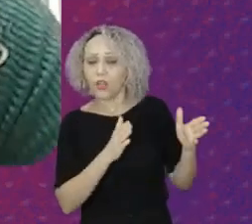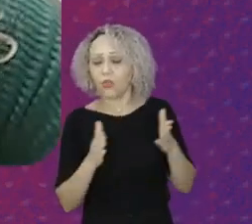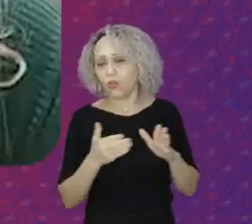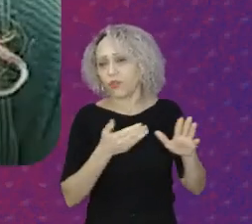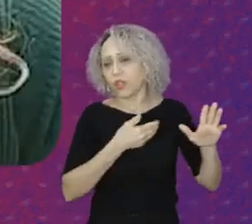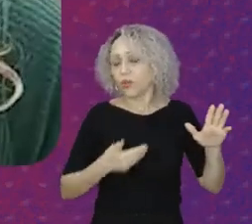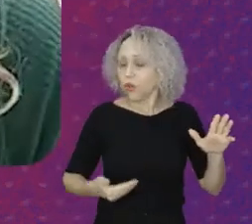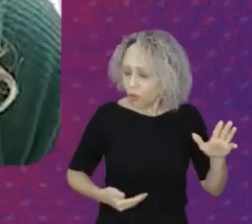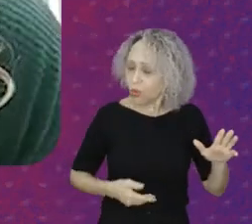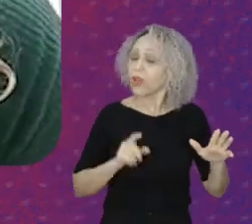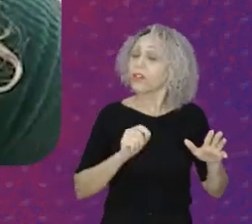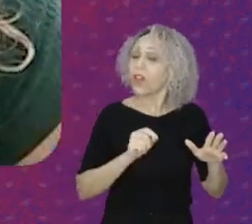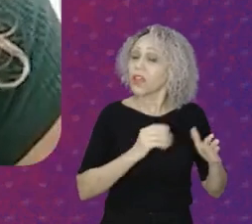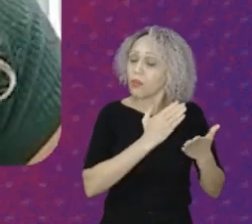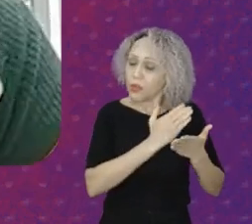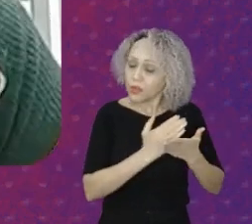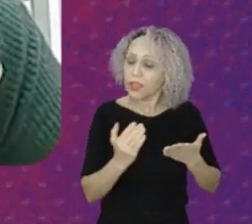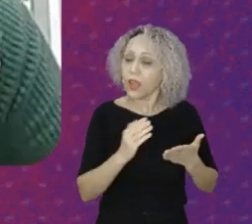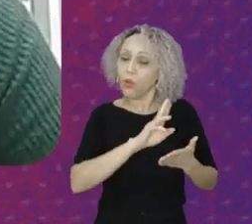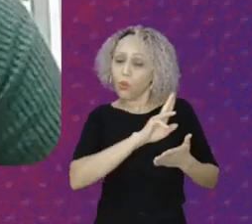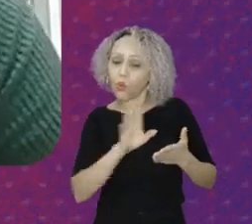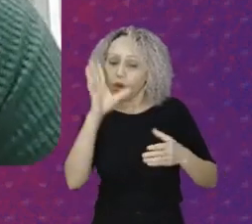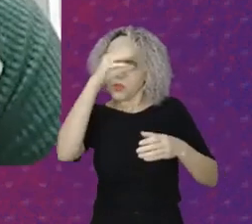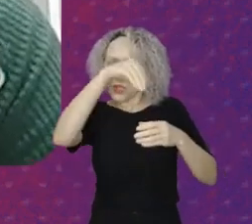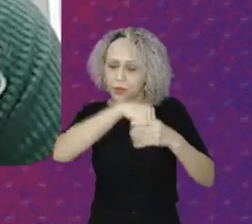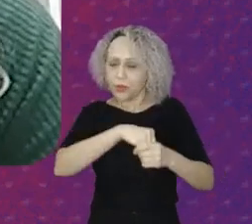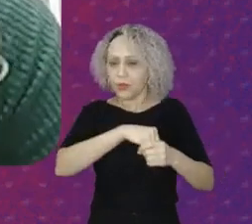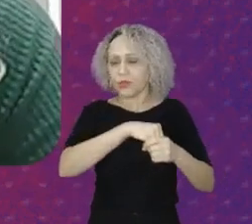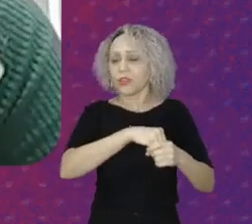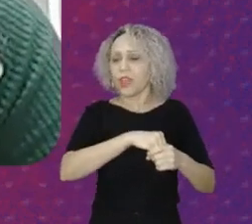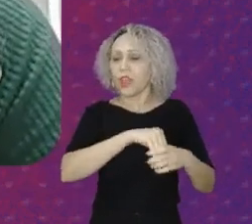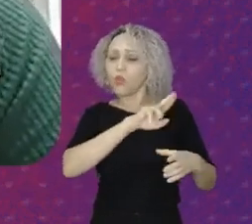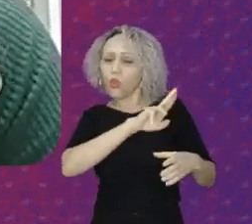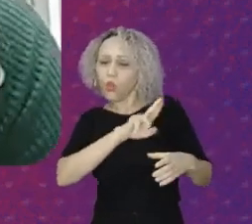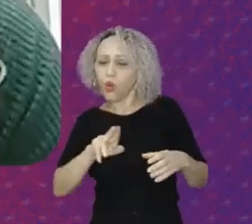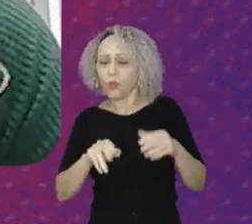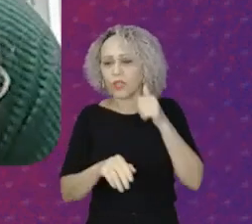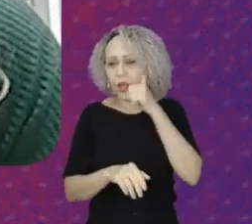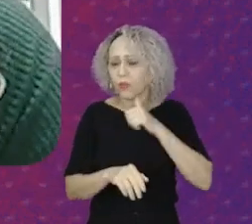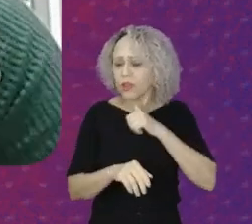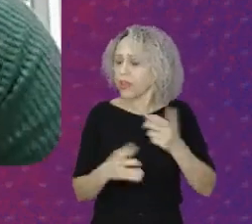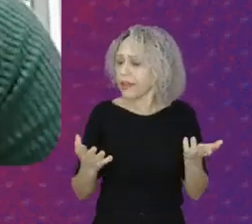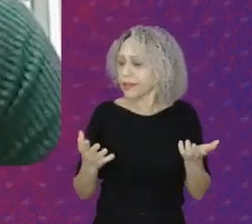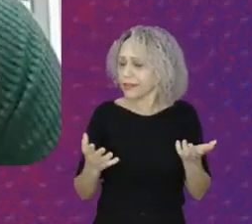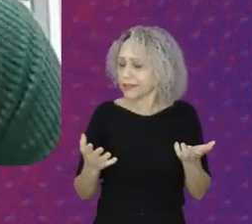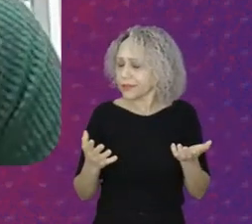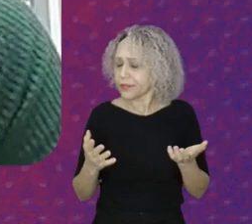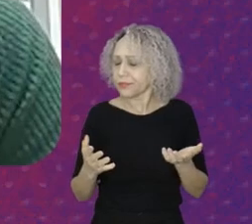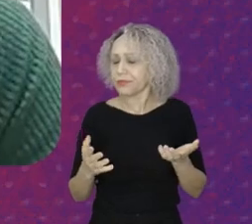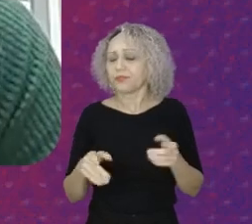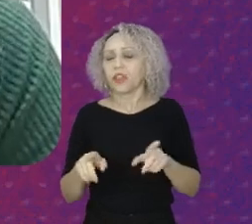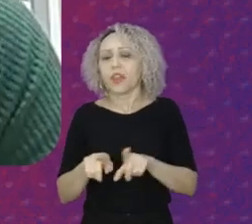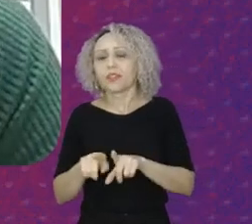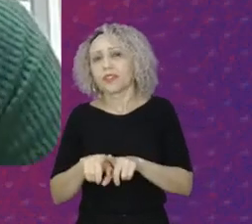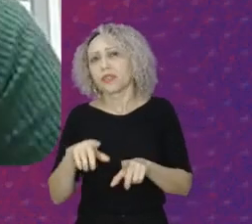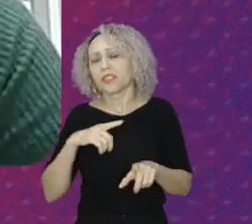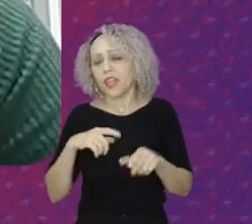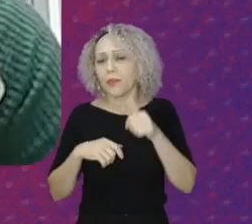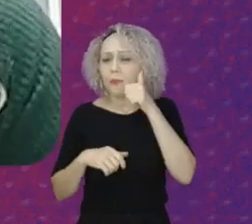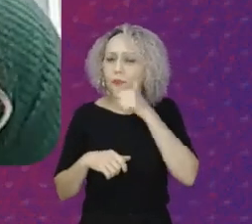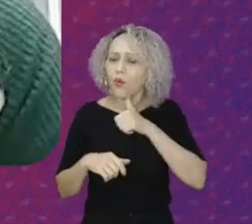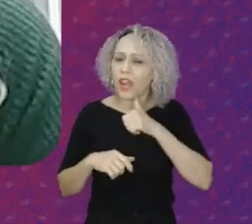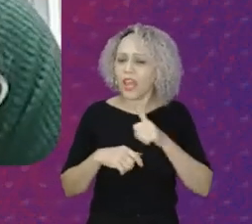com que a gente tenha um Brasil hoje com várias mulheres chefes de família, ou que mulheres que ainda sofrem violência doméstica, e que,